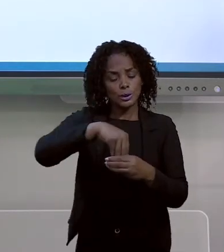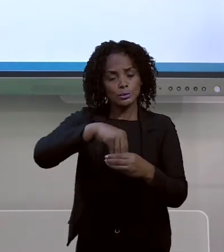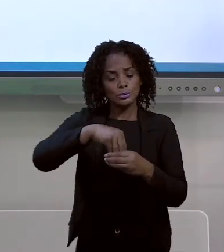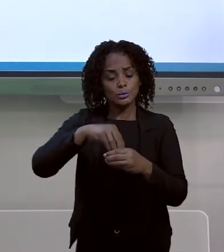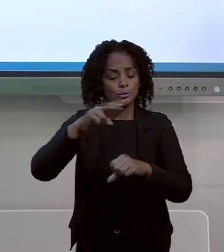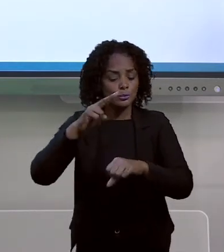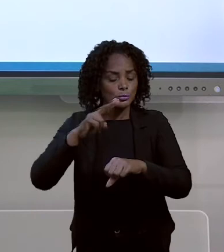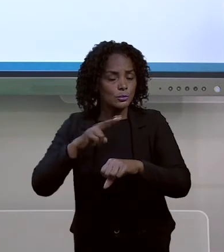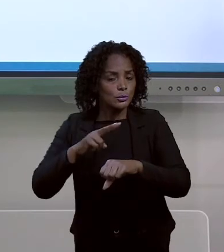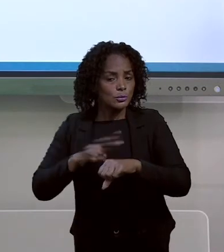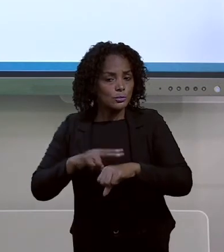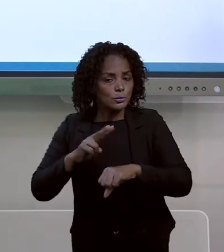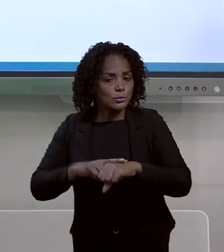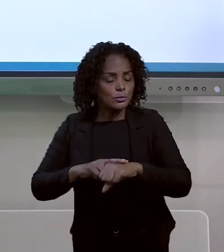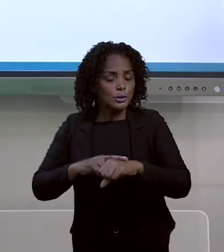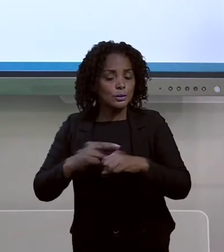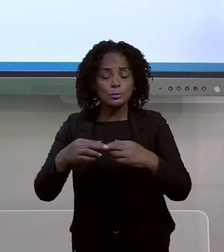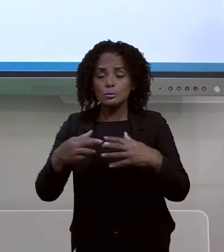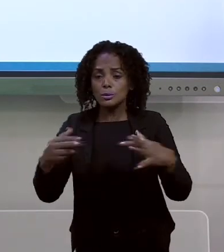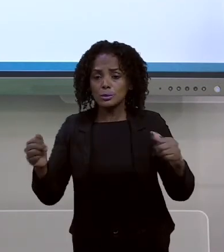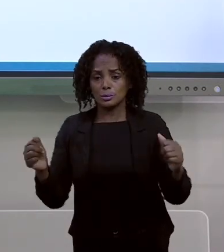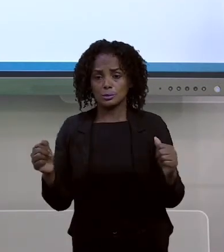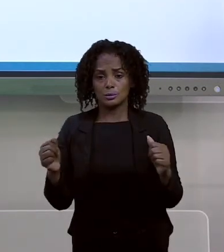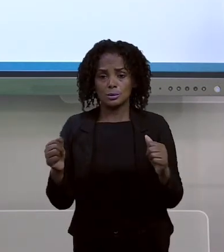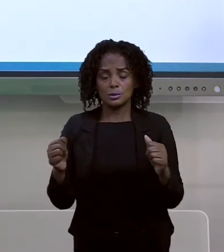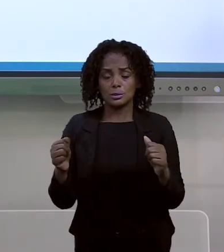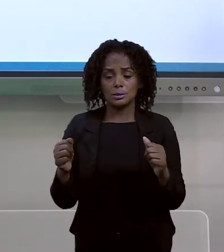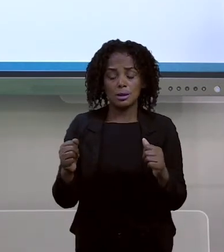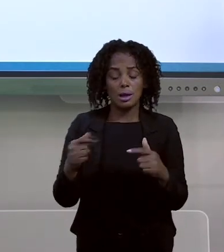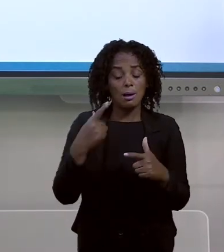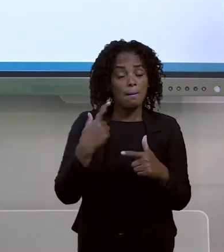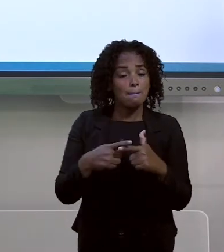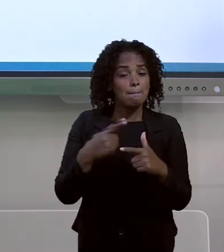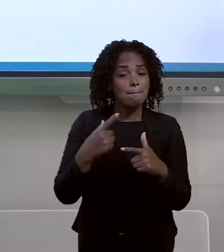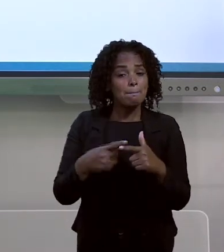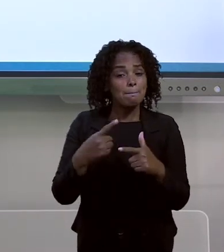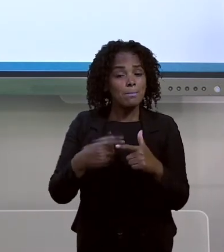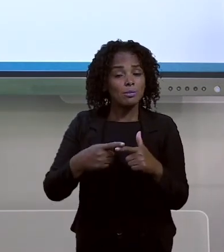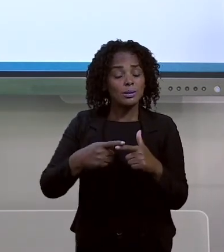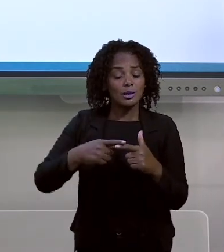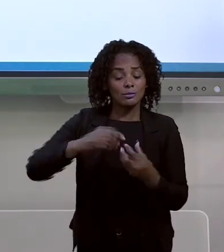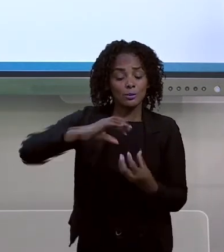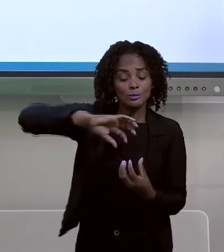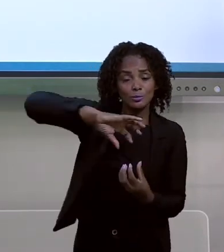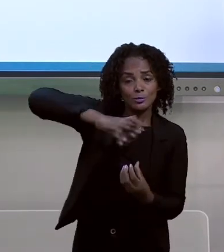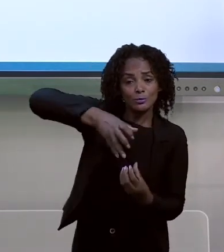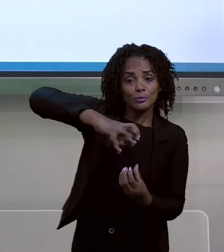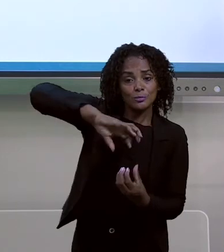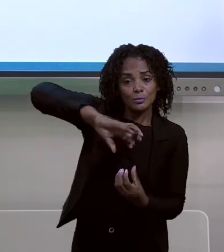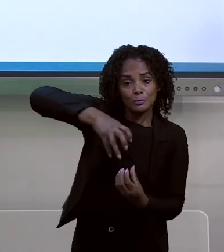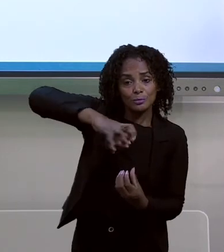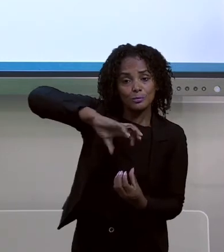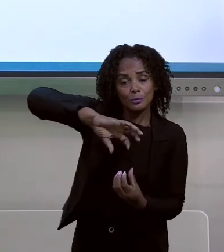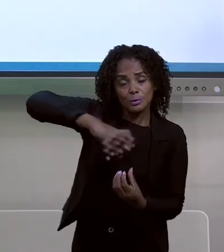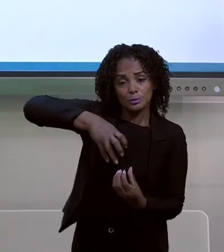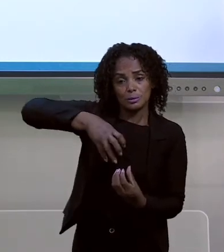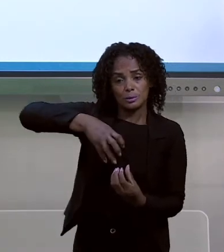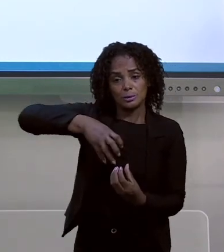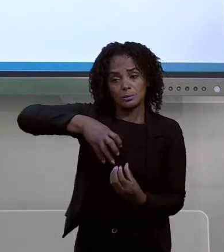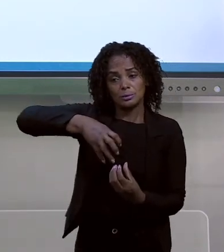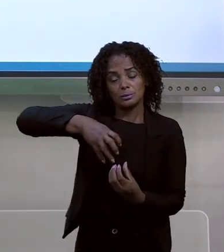a conservação que veio do supermercado, porque ele foi vedado ali uma vez, tá? Você tem que observar